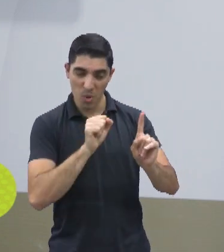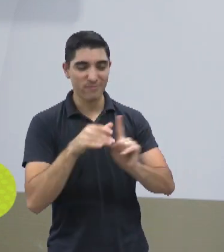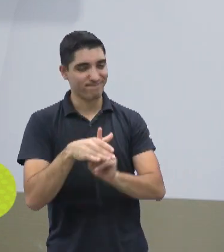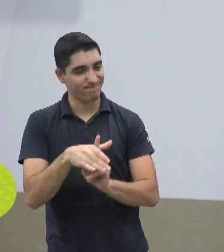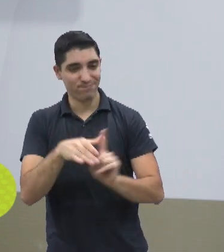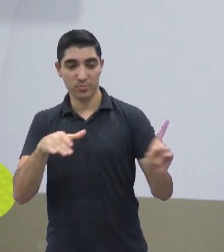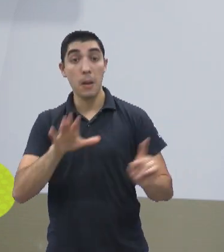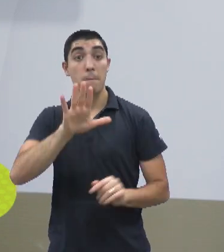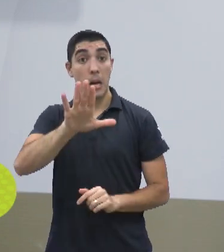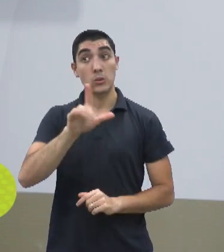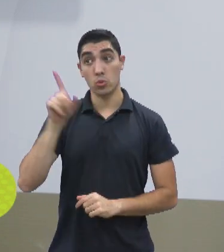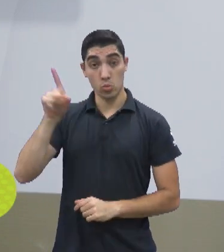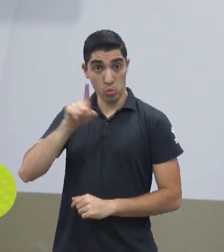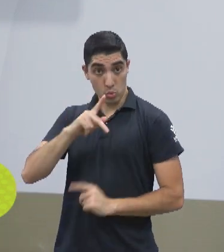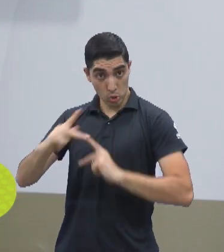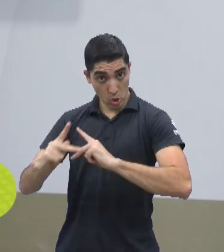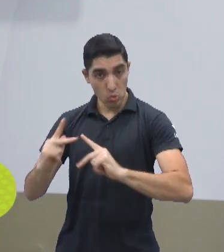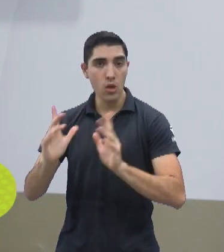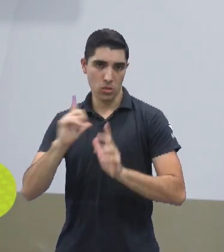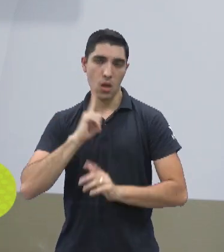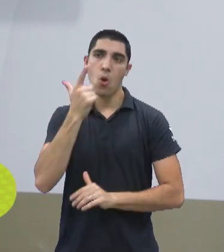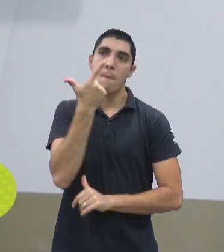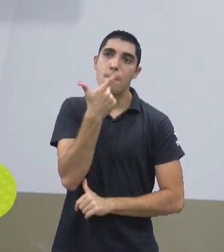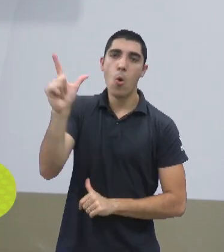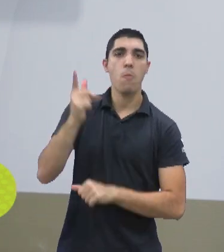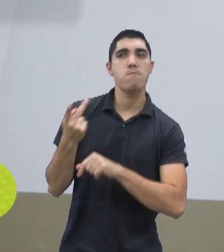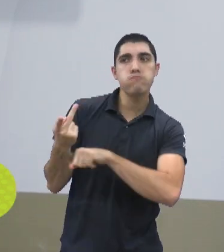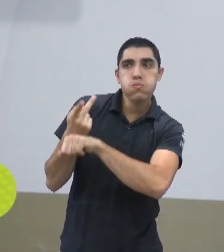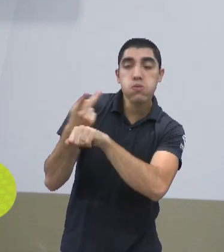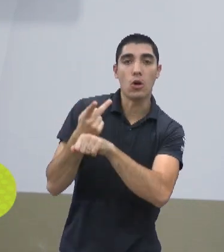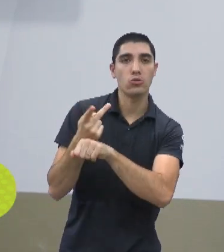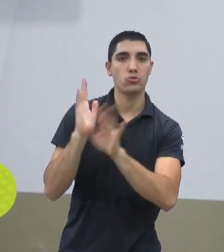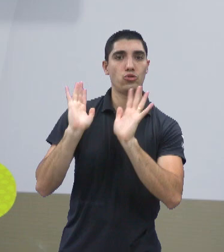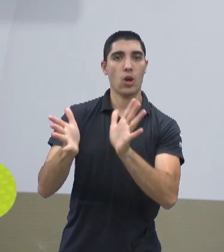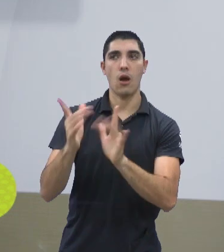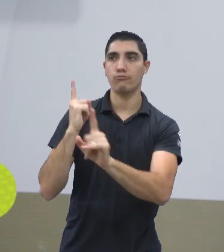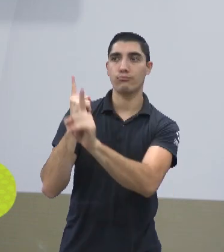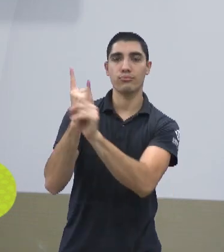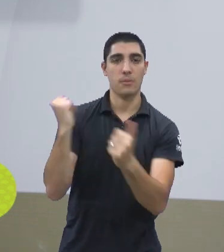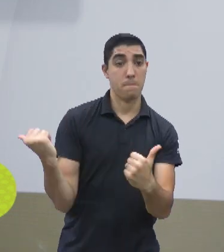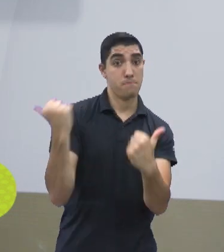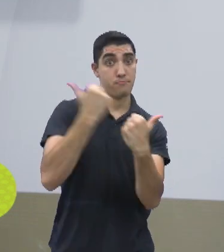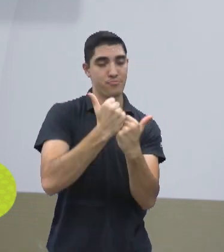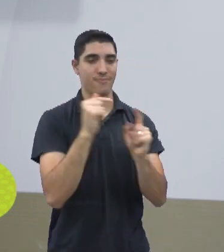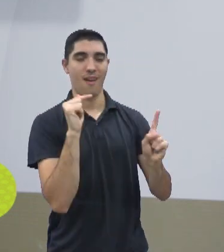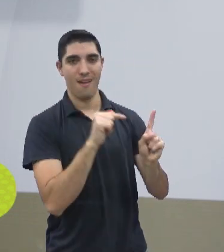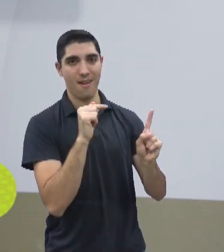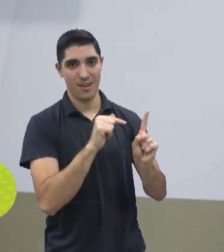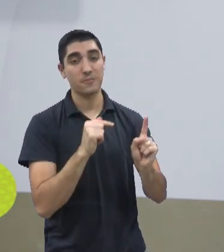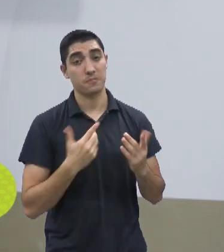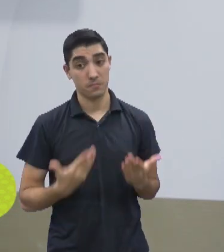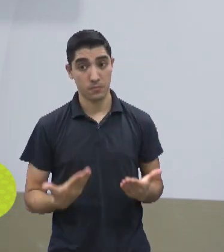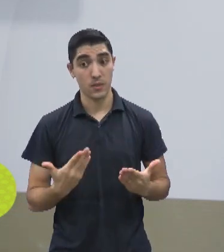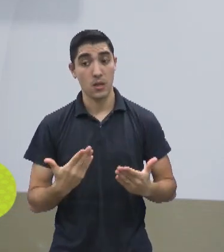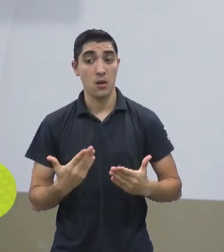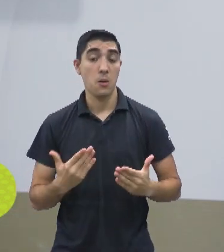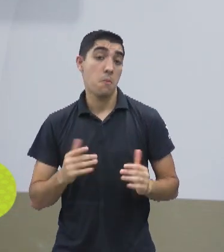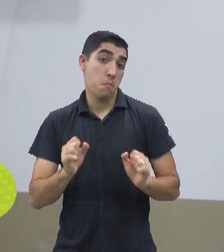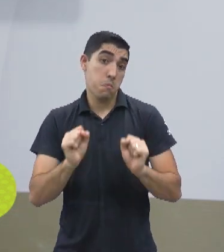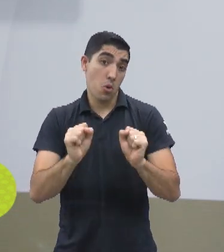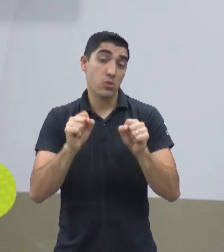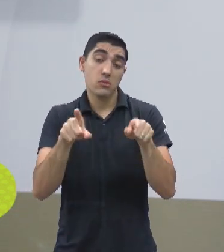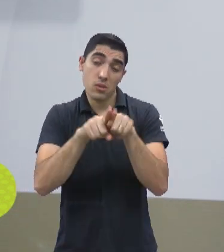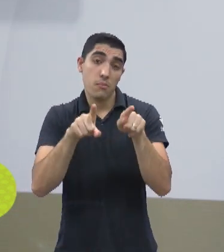trazendo outro jogador para compor esse elenco, porque o São José acaba pecando um pouco nisso, né, Brunão? A questão de não